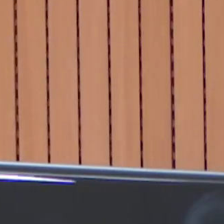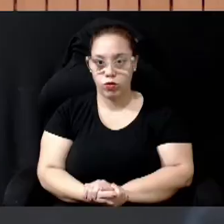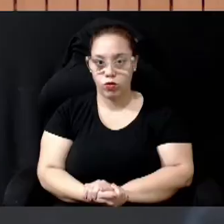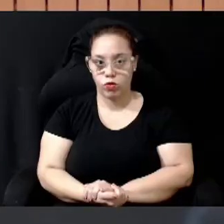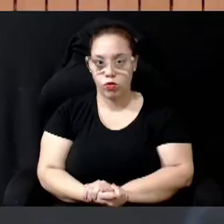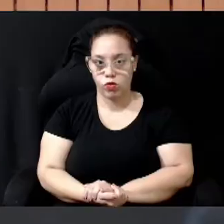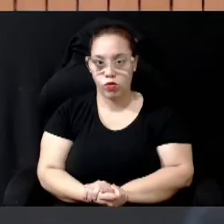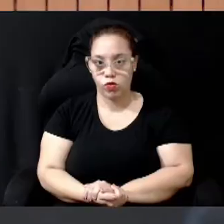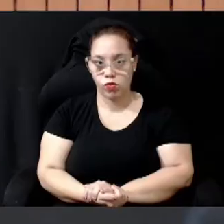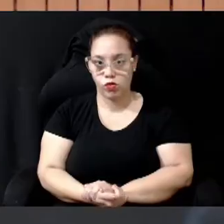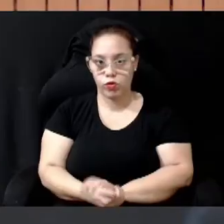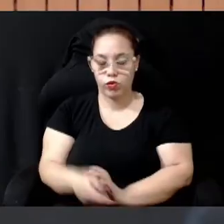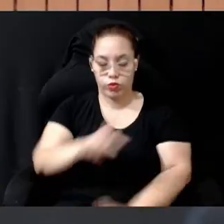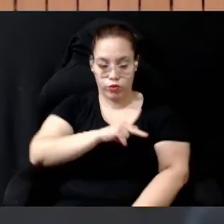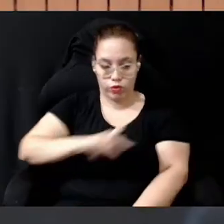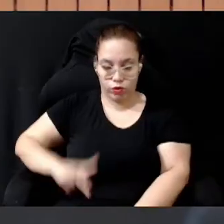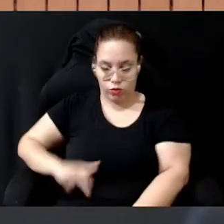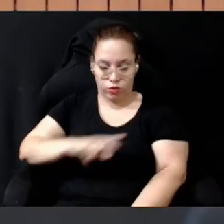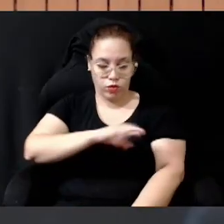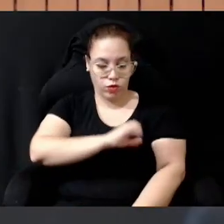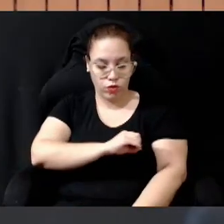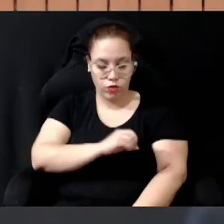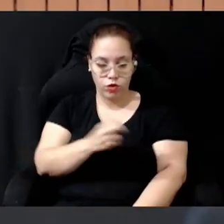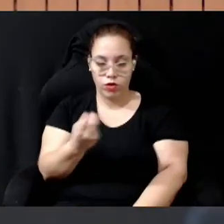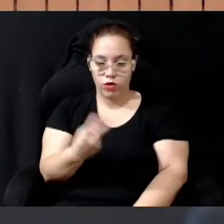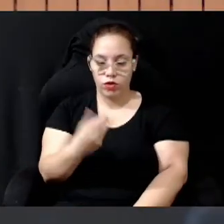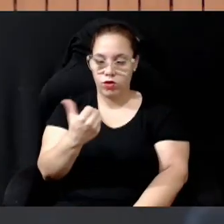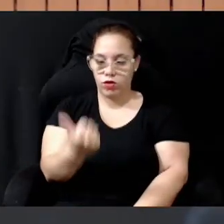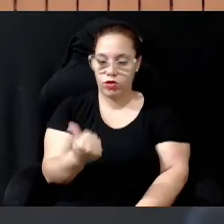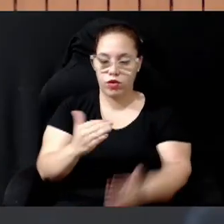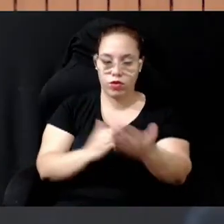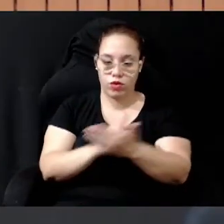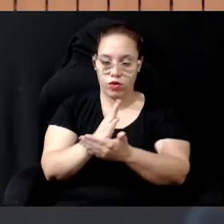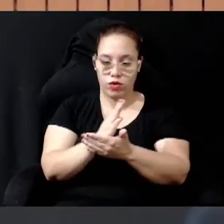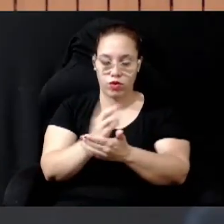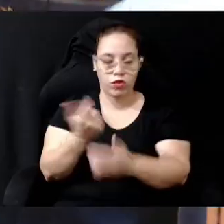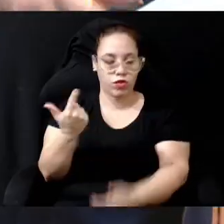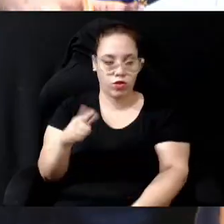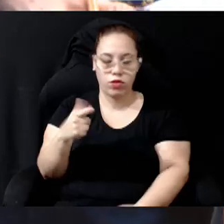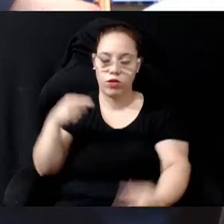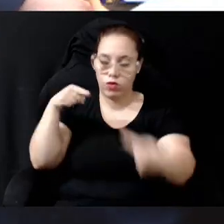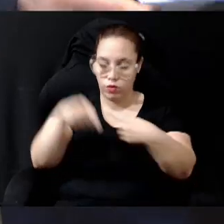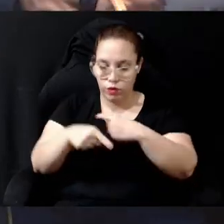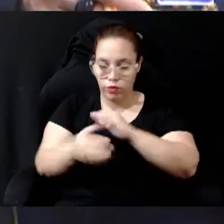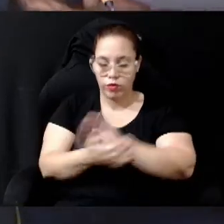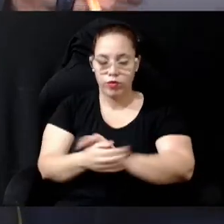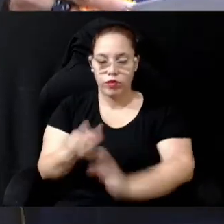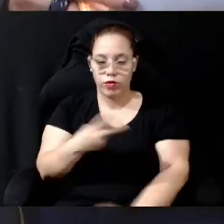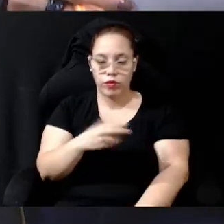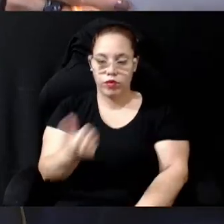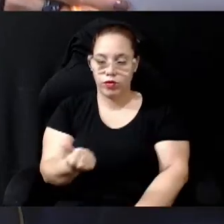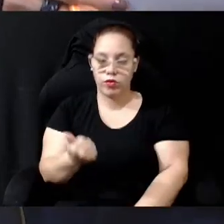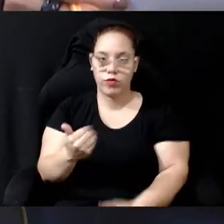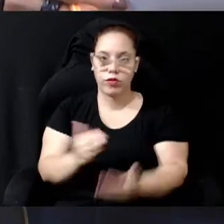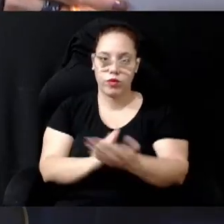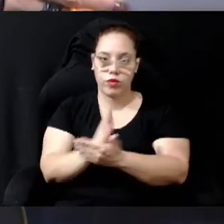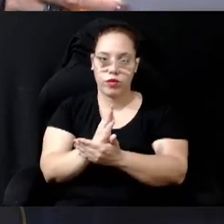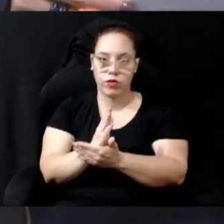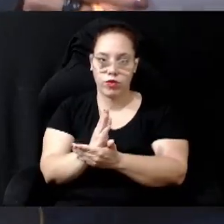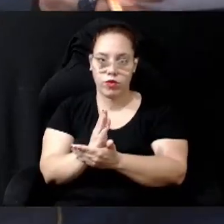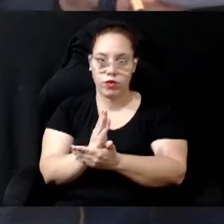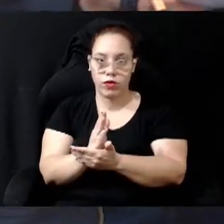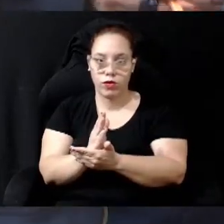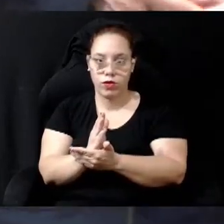Senhor presidente Luiz Rossini, temos 21 votos favoráveis e nenhum contrário. Com 21 votos favoráveis, a matéria está